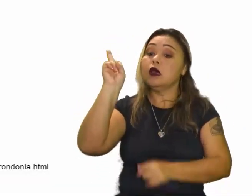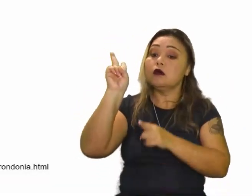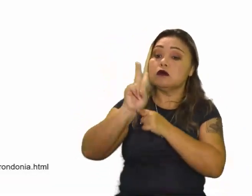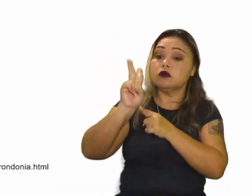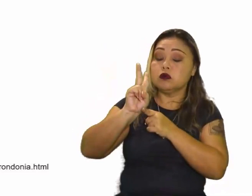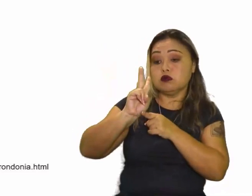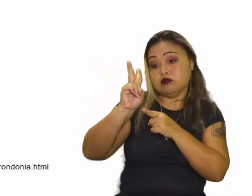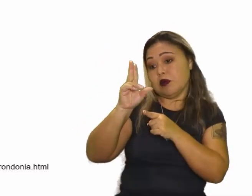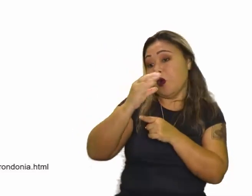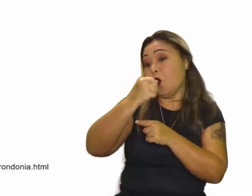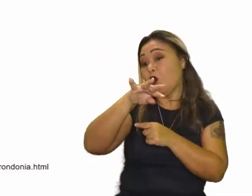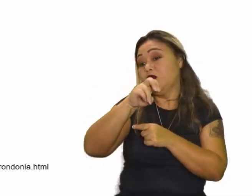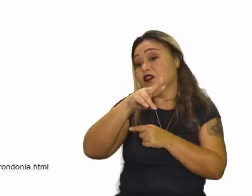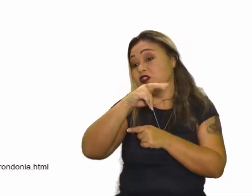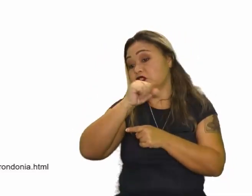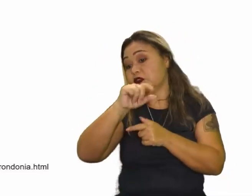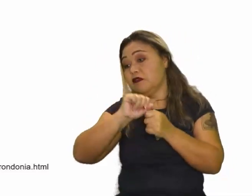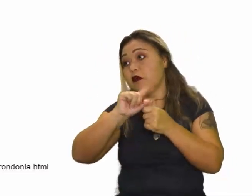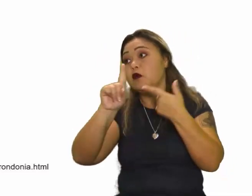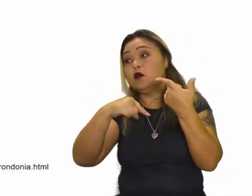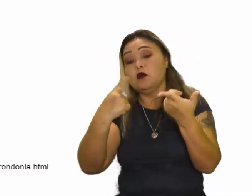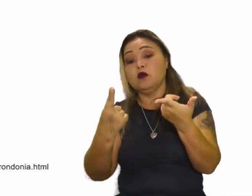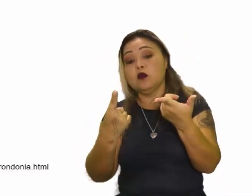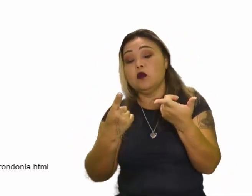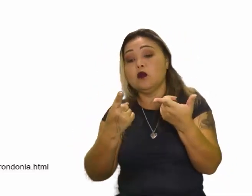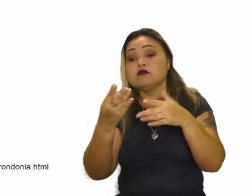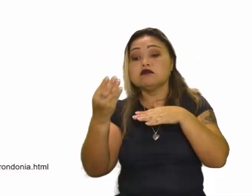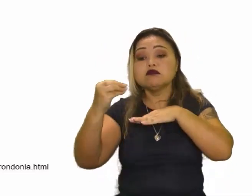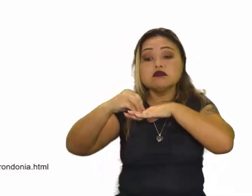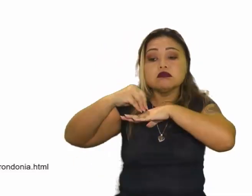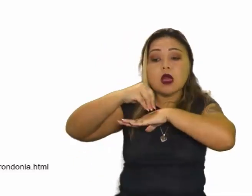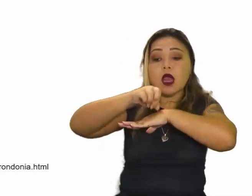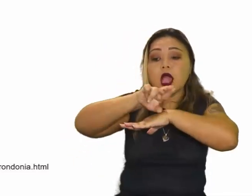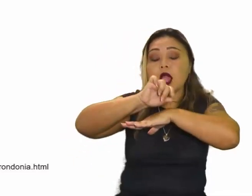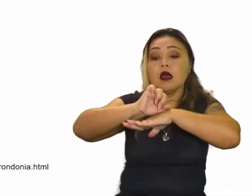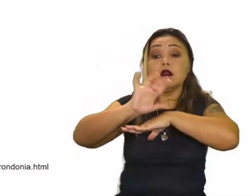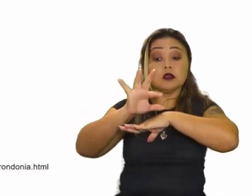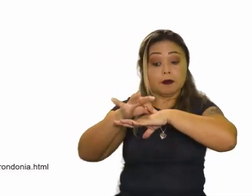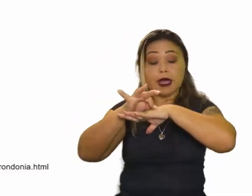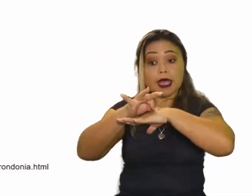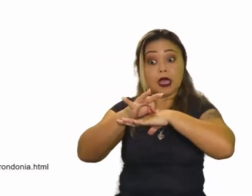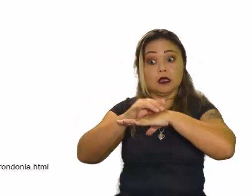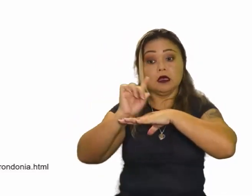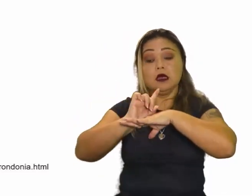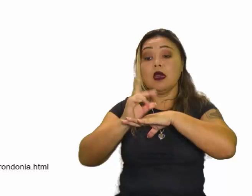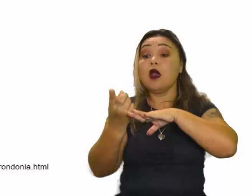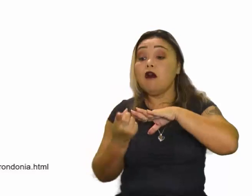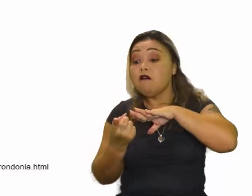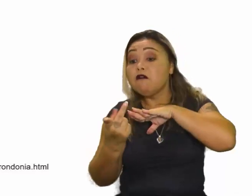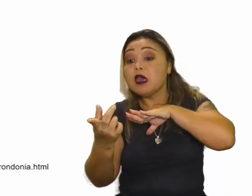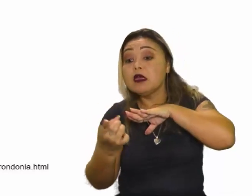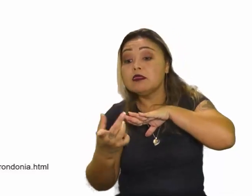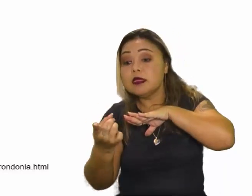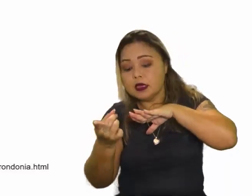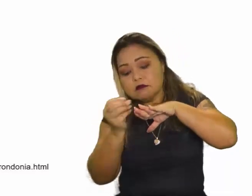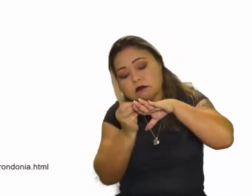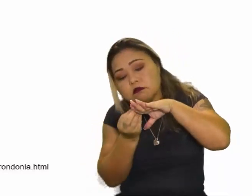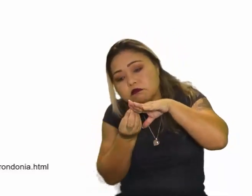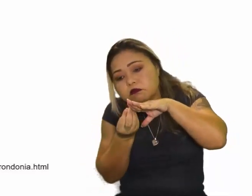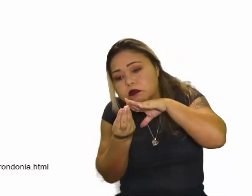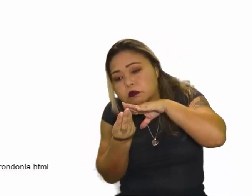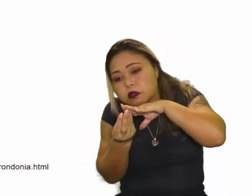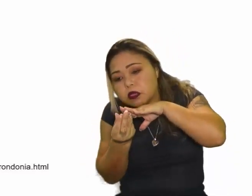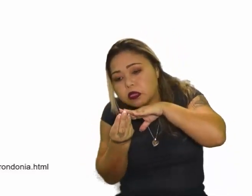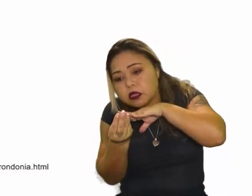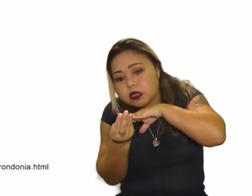ou cultivam a rã não só para carne, mas também para vender os girinos.